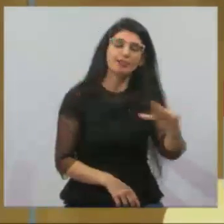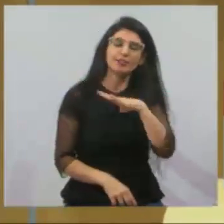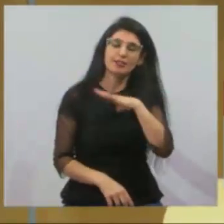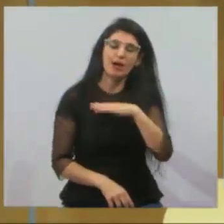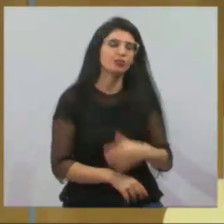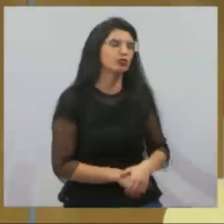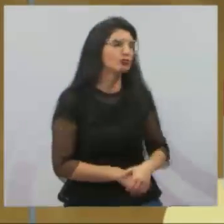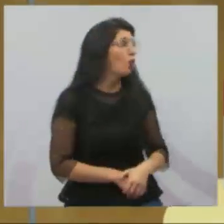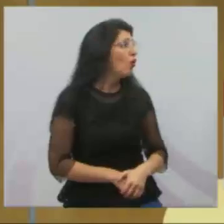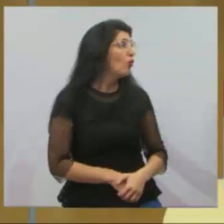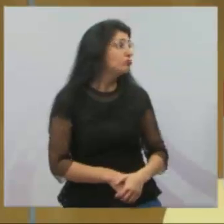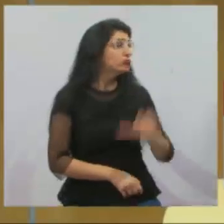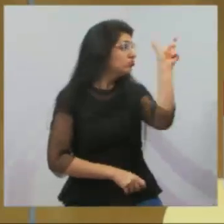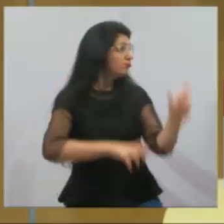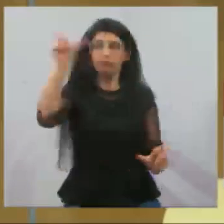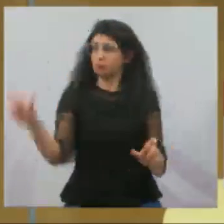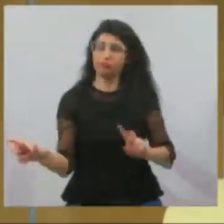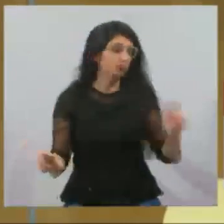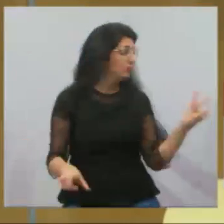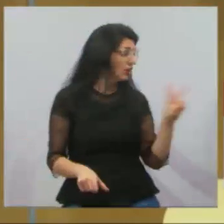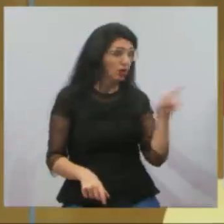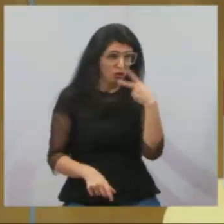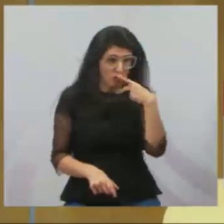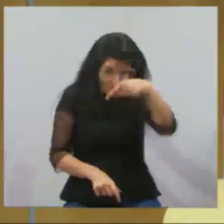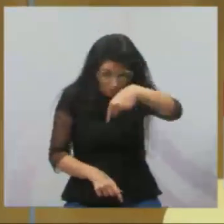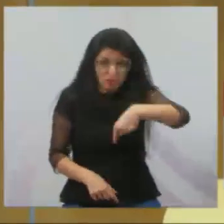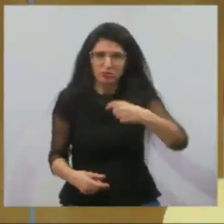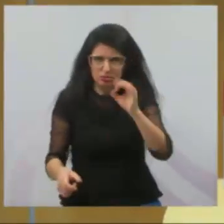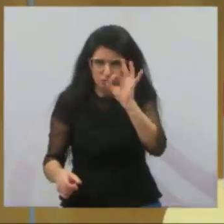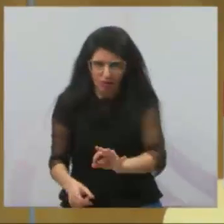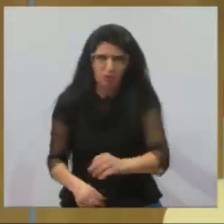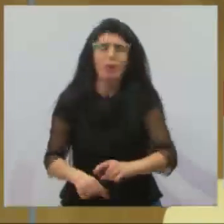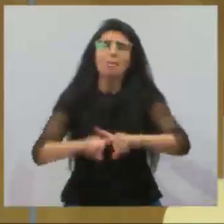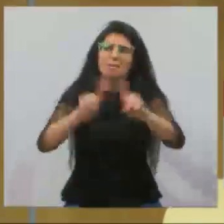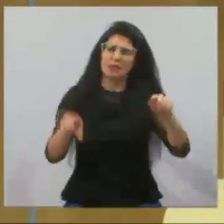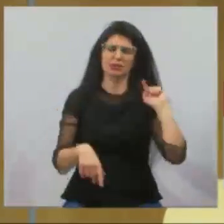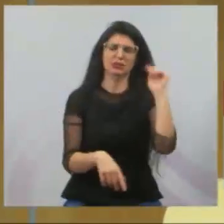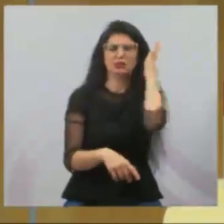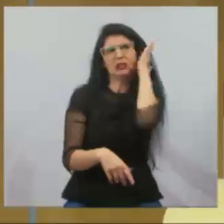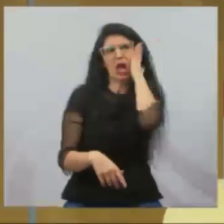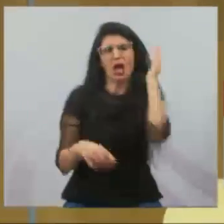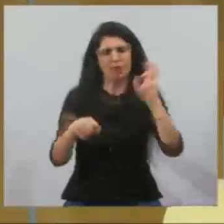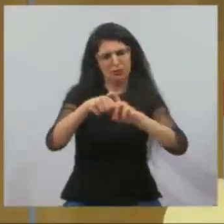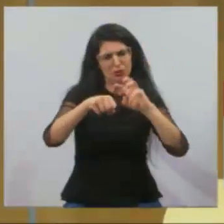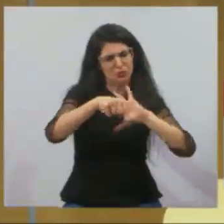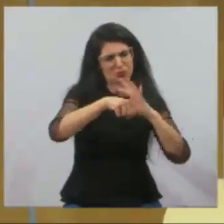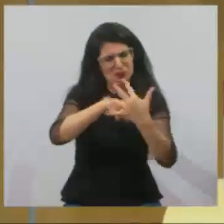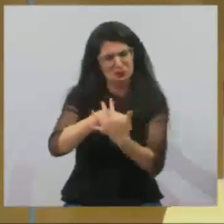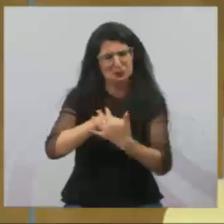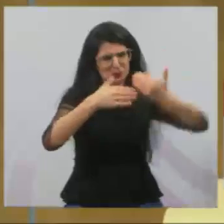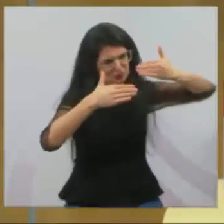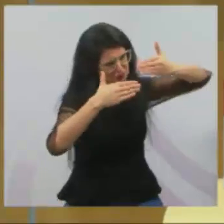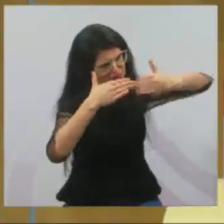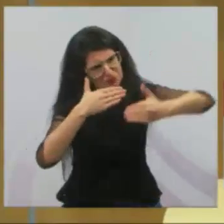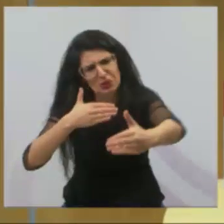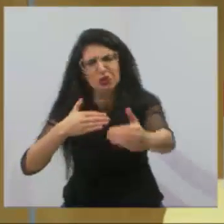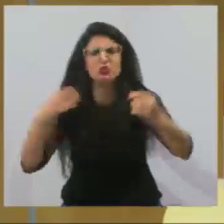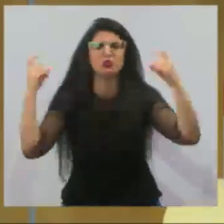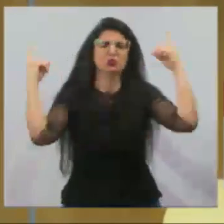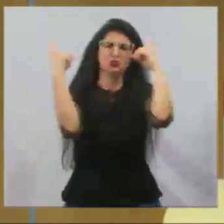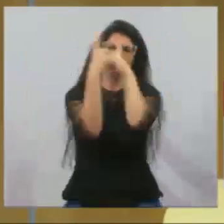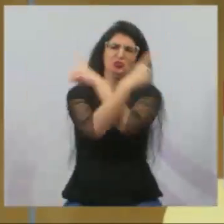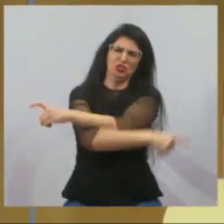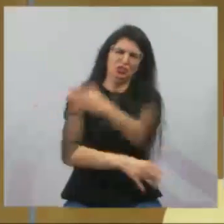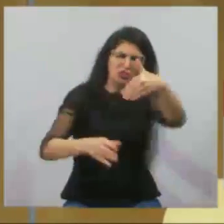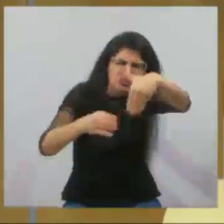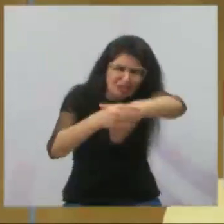bem. Mas nós sabemos que nesse momento de pandemia, momento difícil de você votar, né, retirando o direito